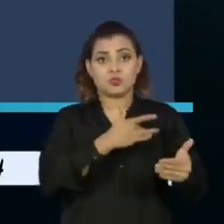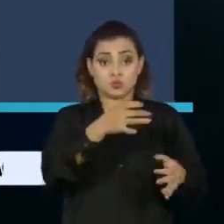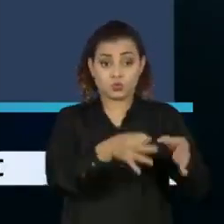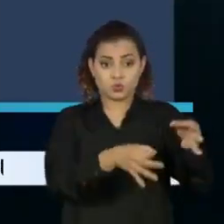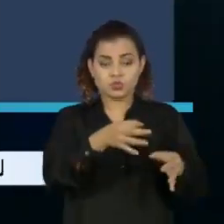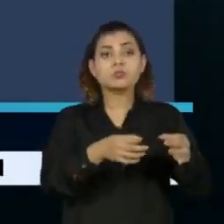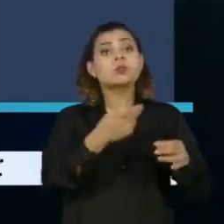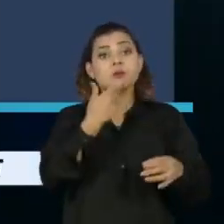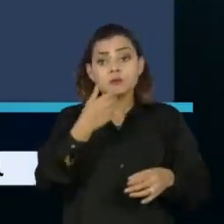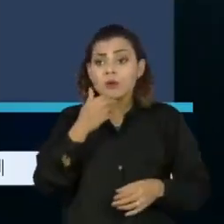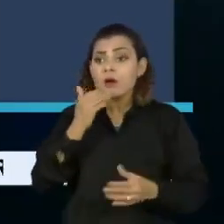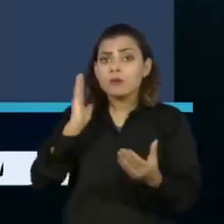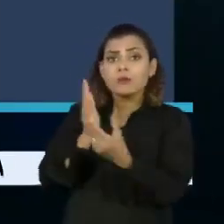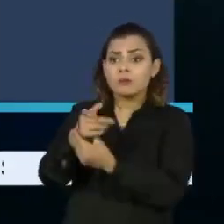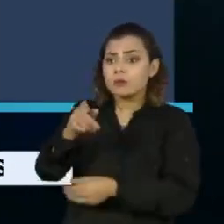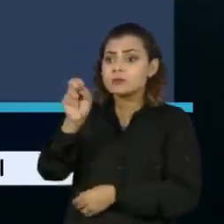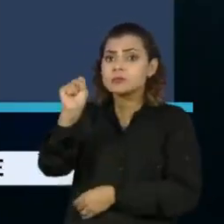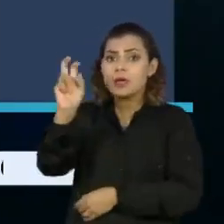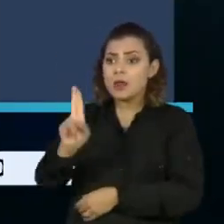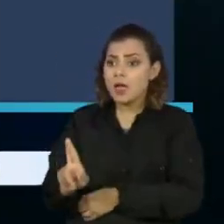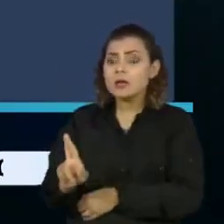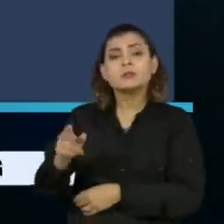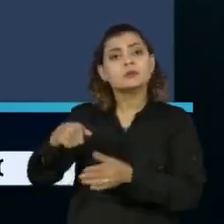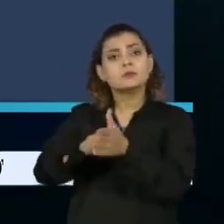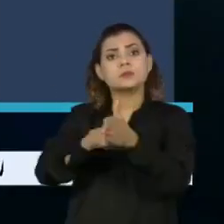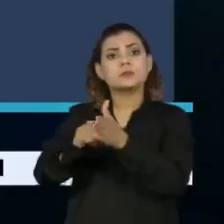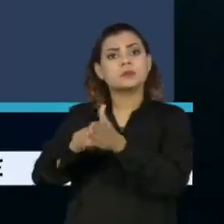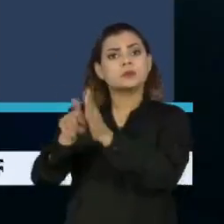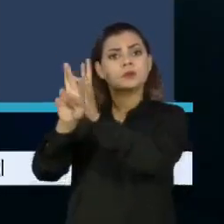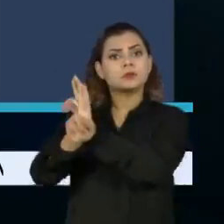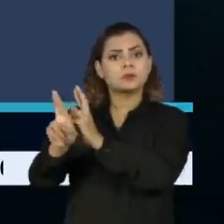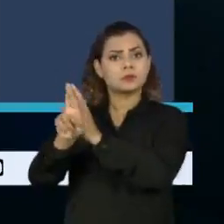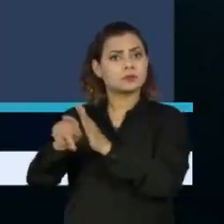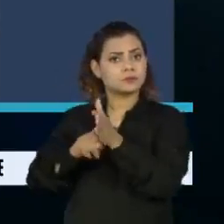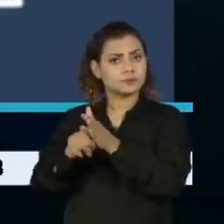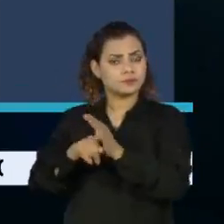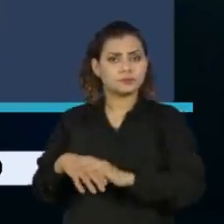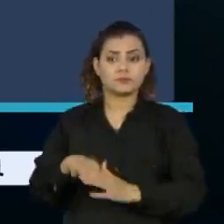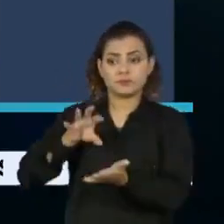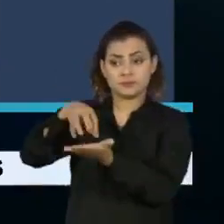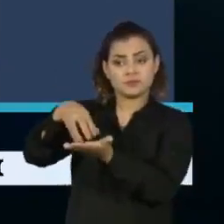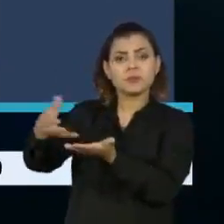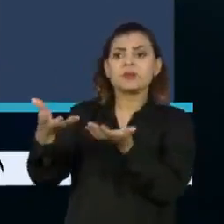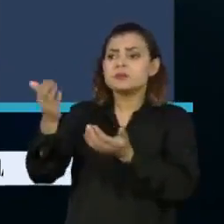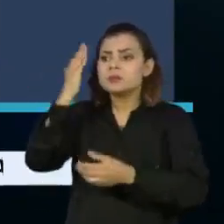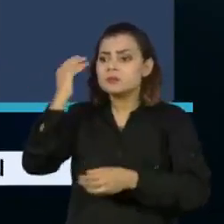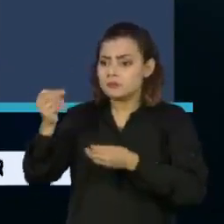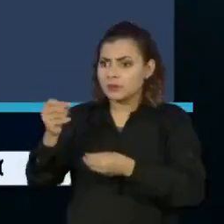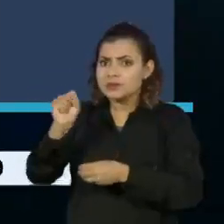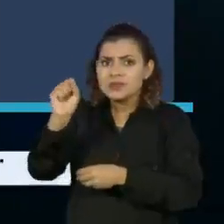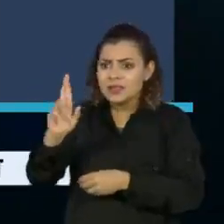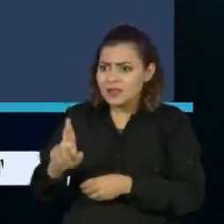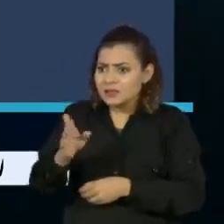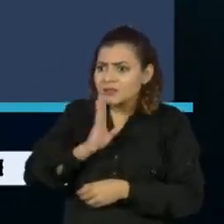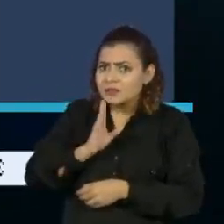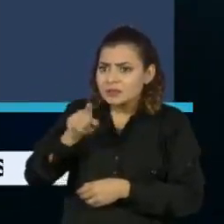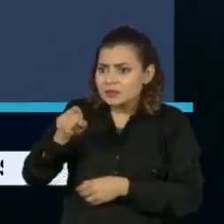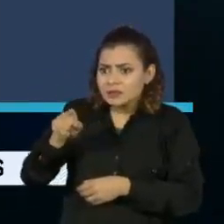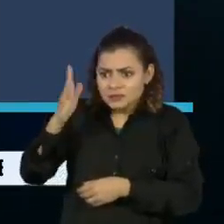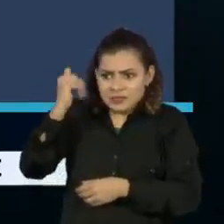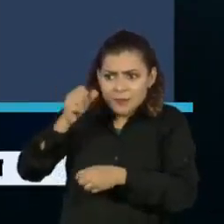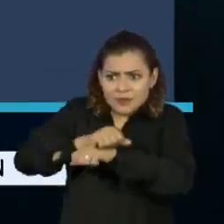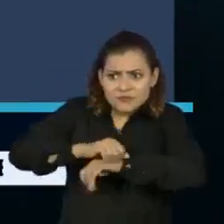também notificou a Serasa e instaurou um procedimento para apurar o caso. O órgão quer saber se a Serasa reconhece que os